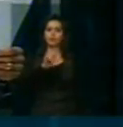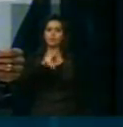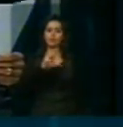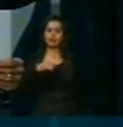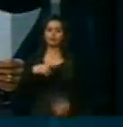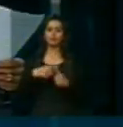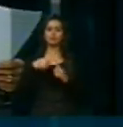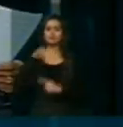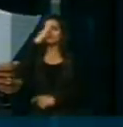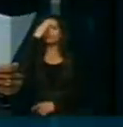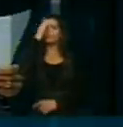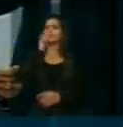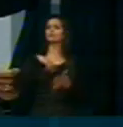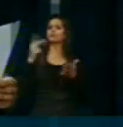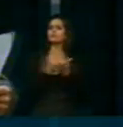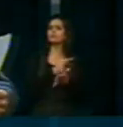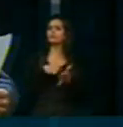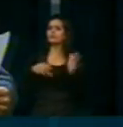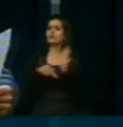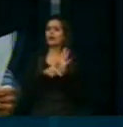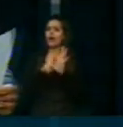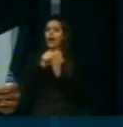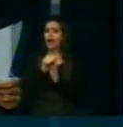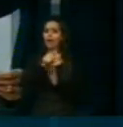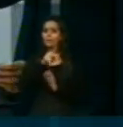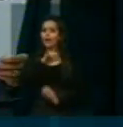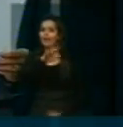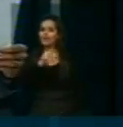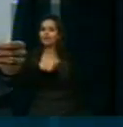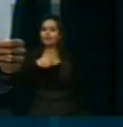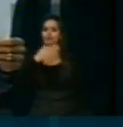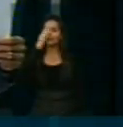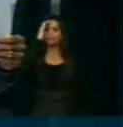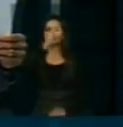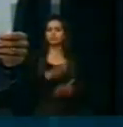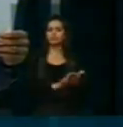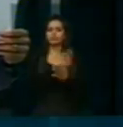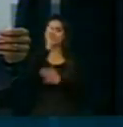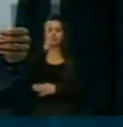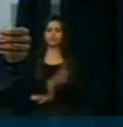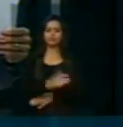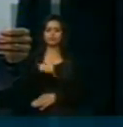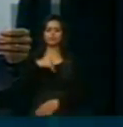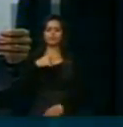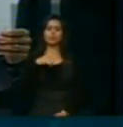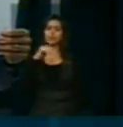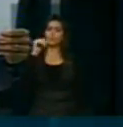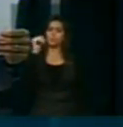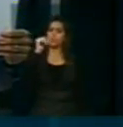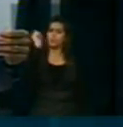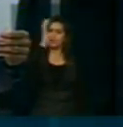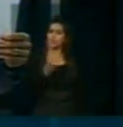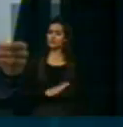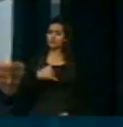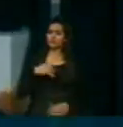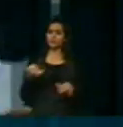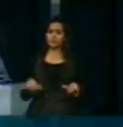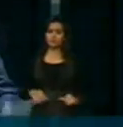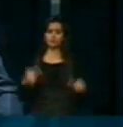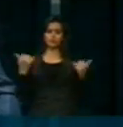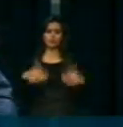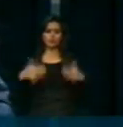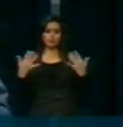estávamos na lista negra dos apátridas. O Correio da Manhã, o Brasil já sofreu demasiado com o governo